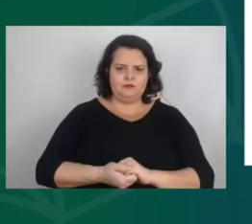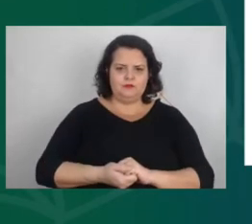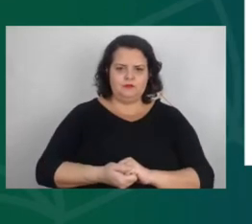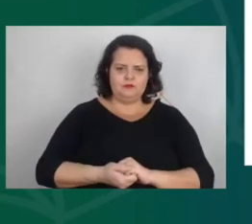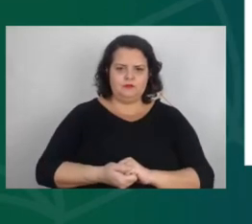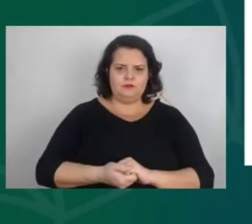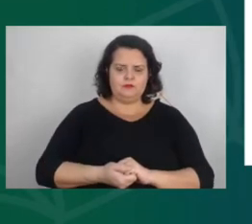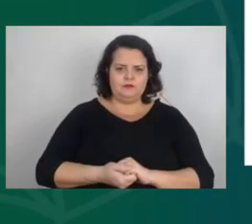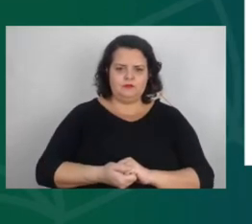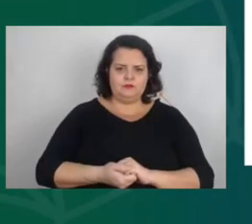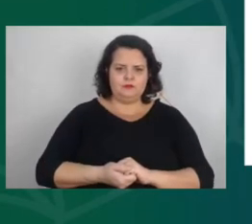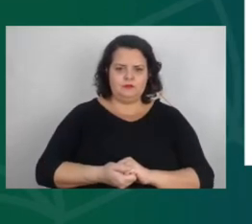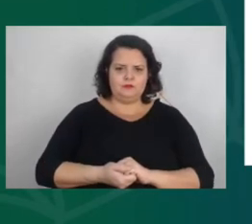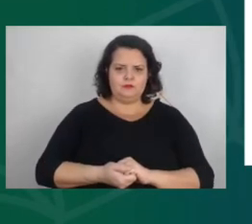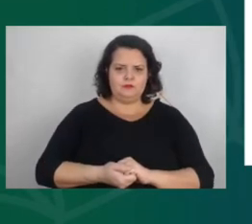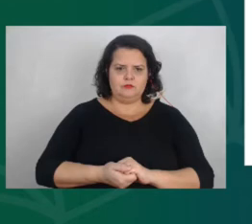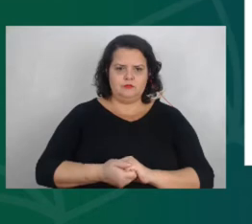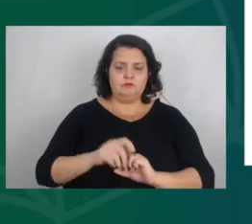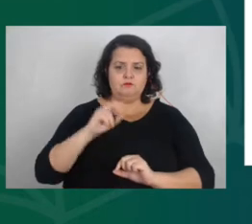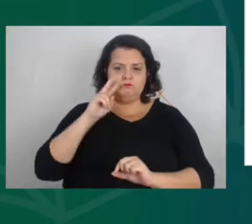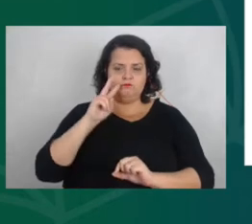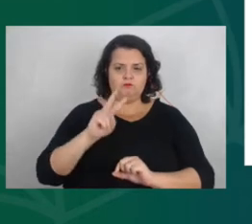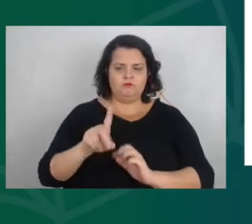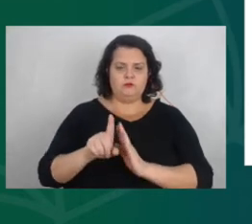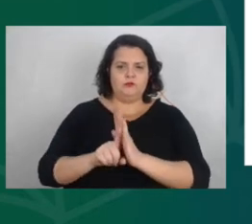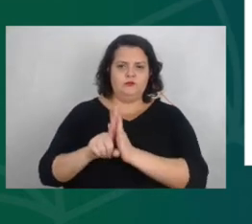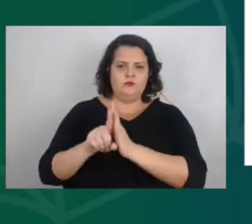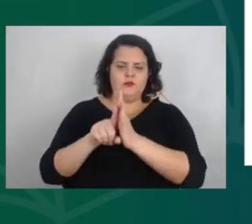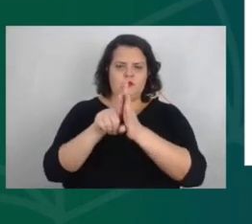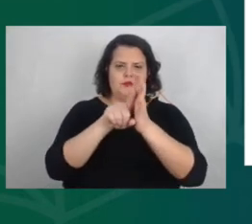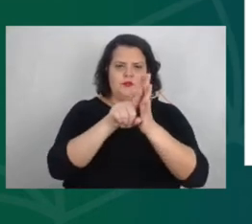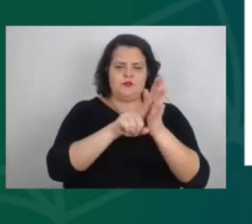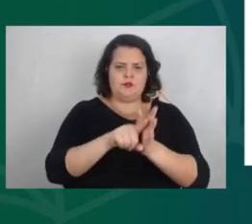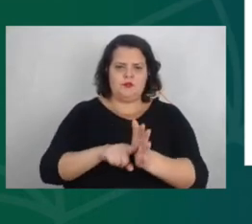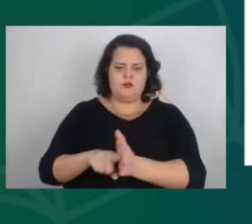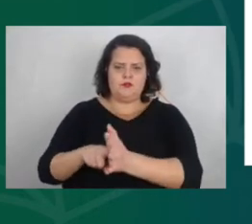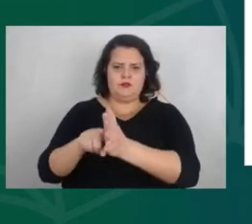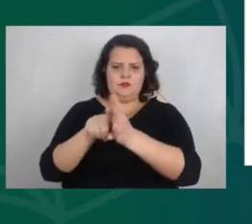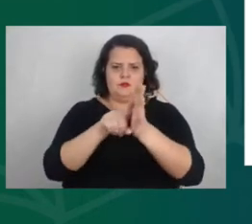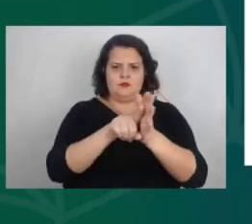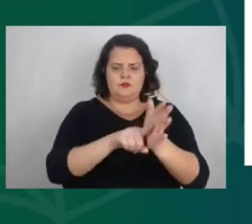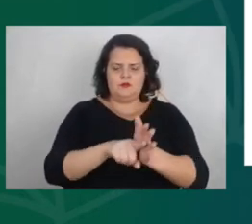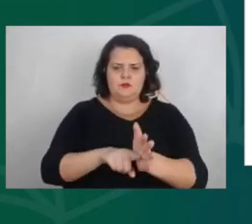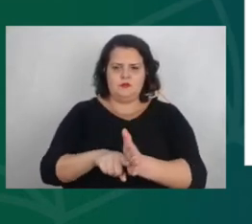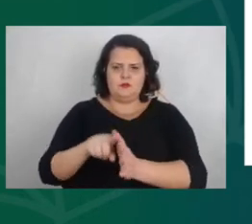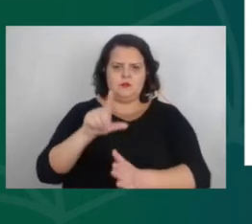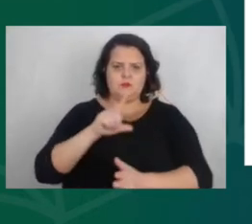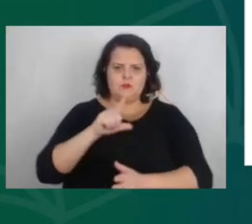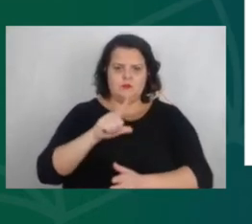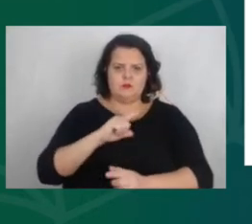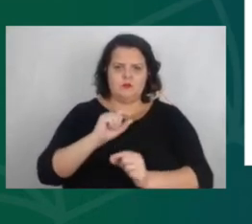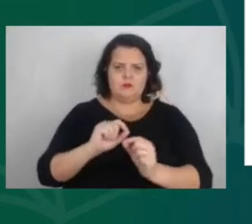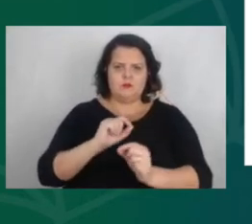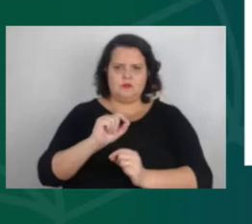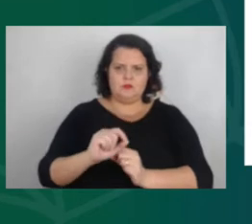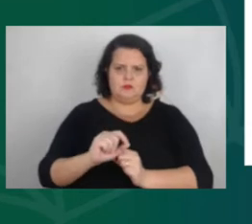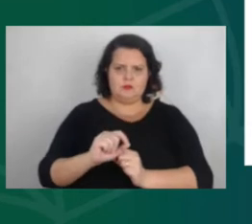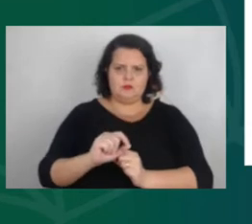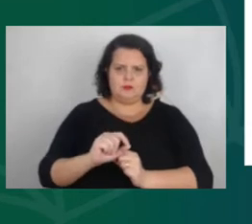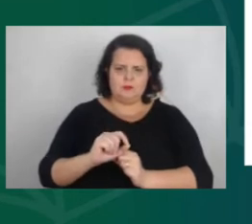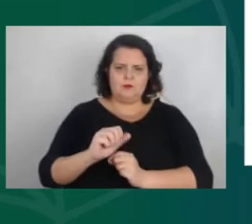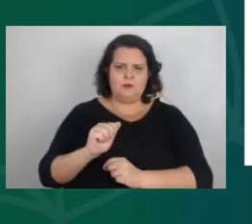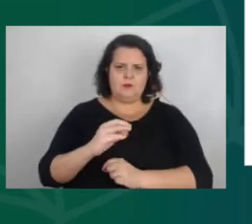Então, há dados na literatura que mostram que os organoides que são mais utilizados pela